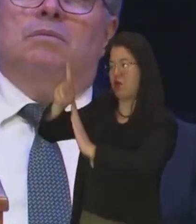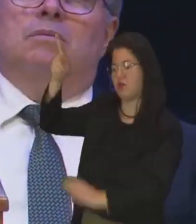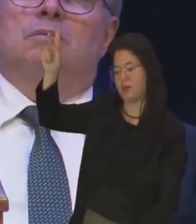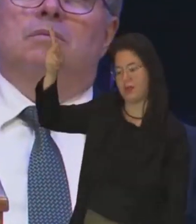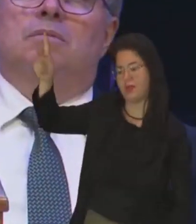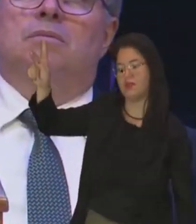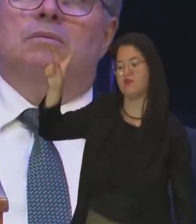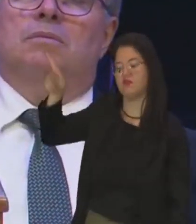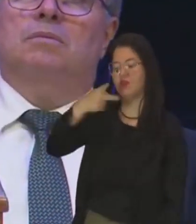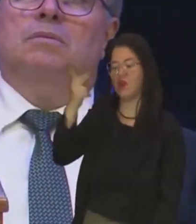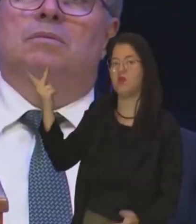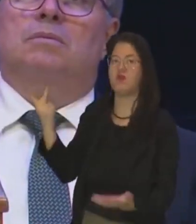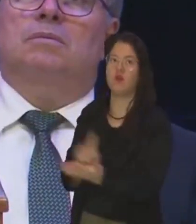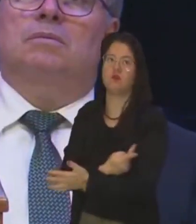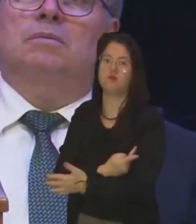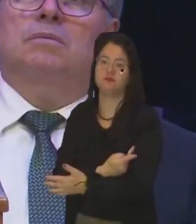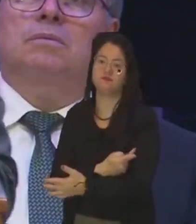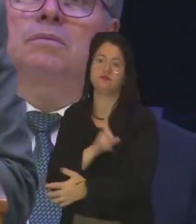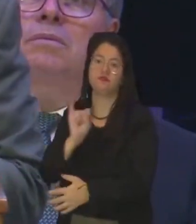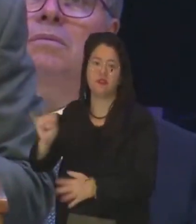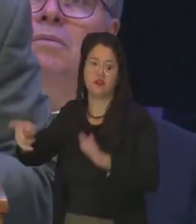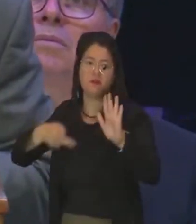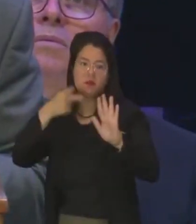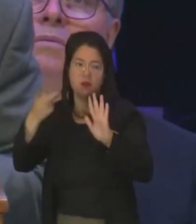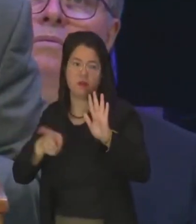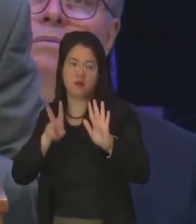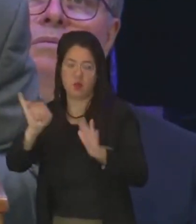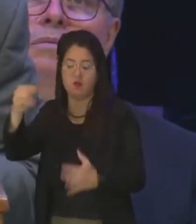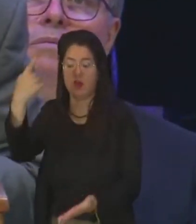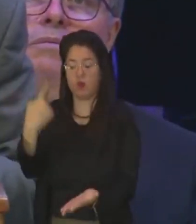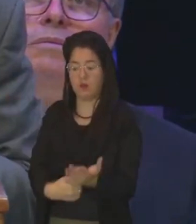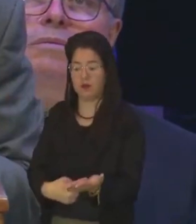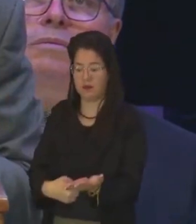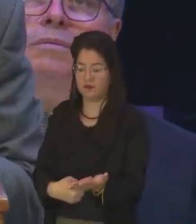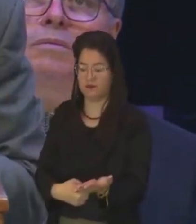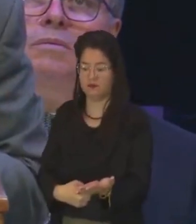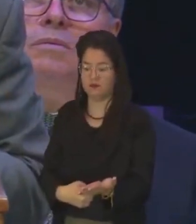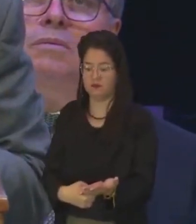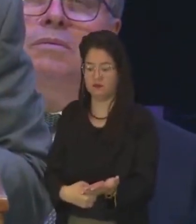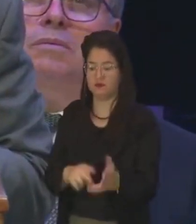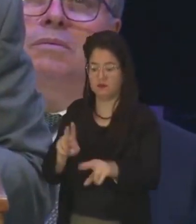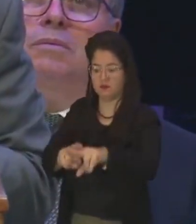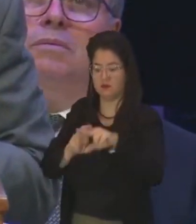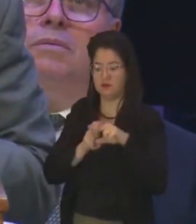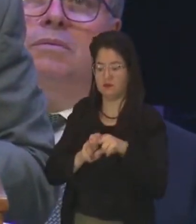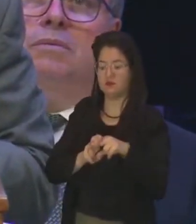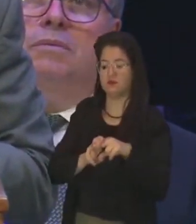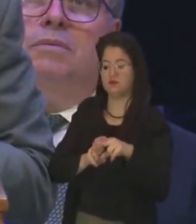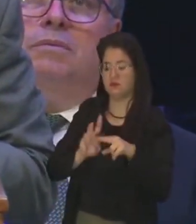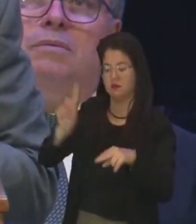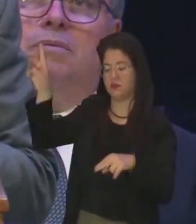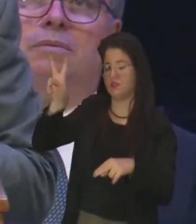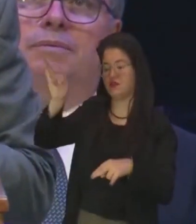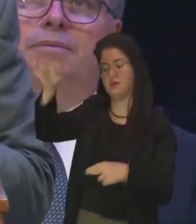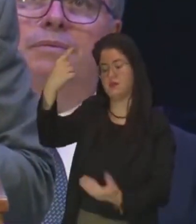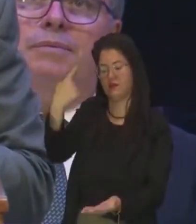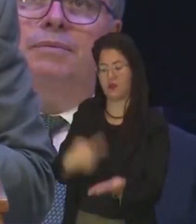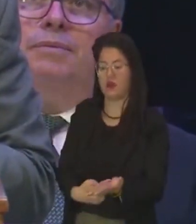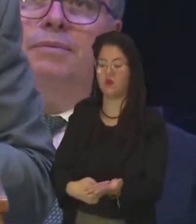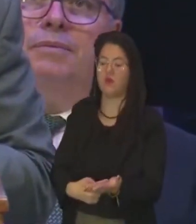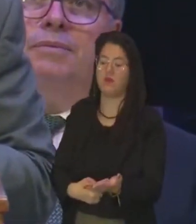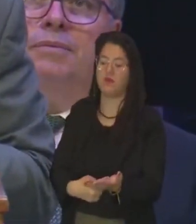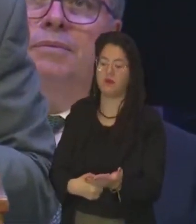falou acontece, aquilo que Ele prometeu vai se cumprir, e é por isso que Ele vai cumprir o que está escrito